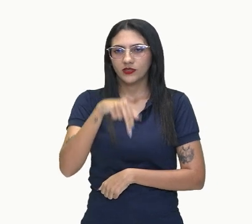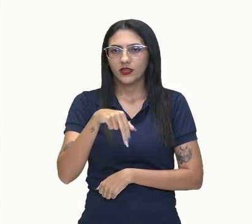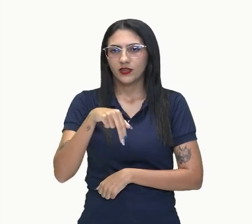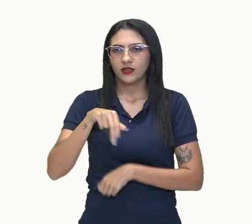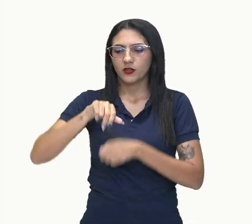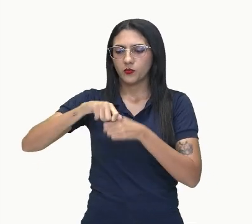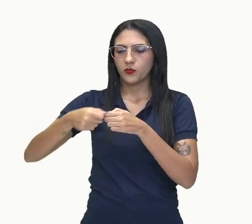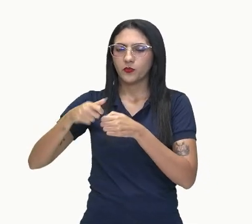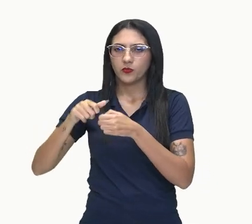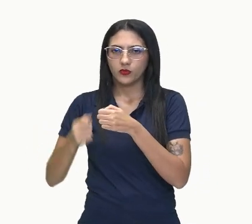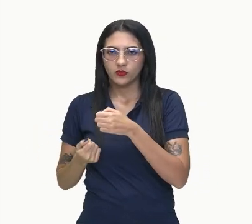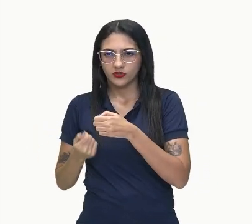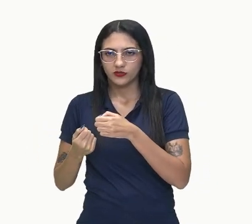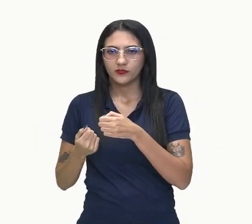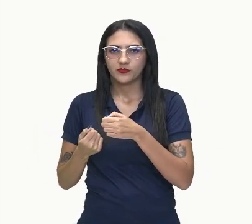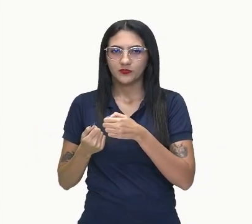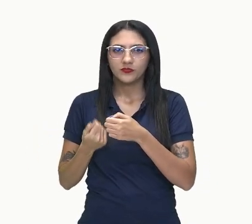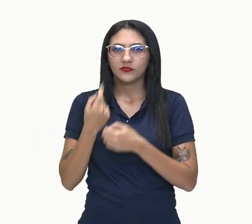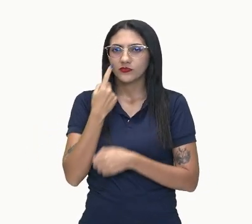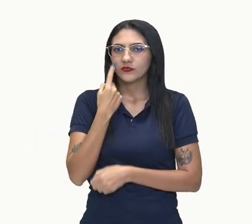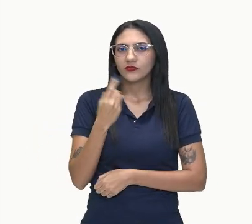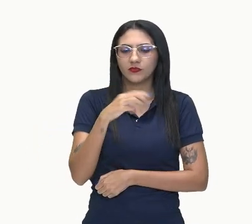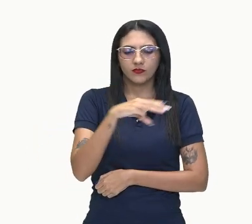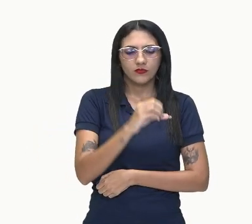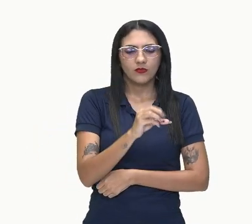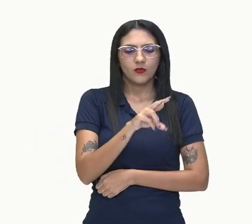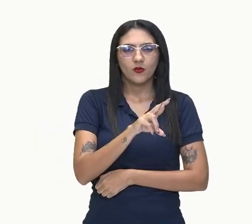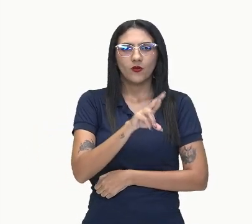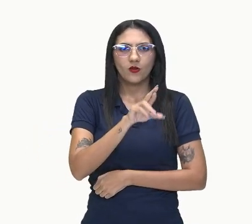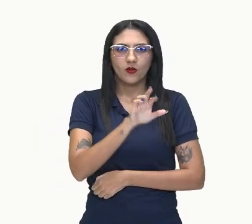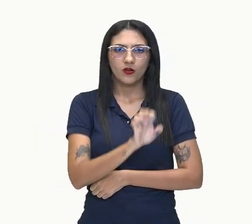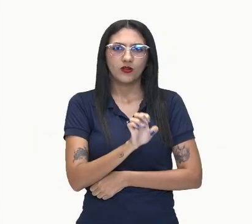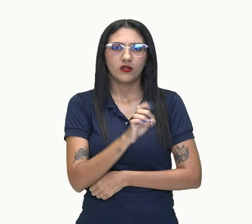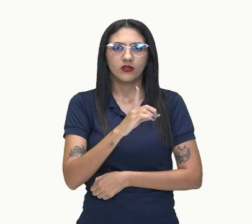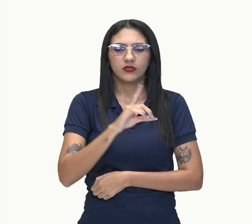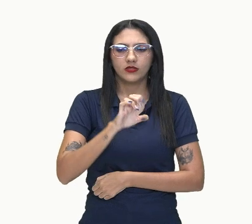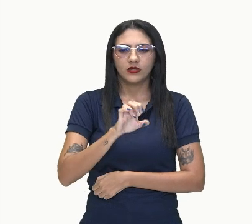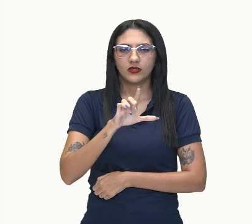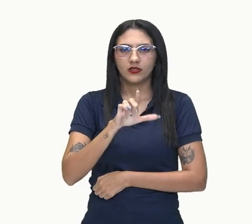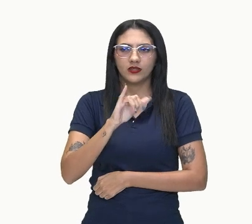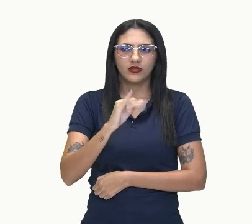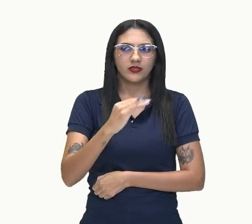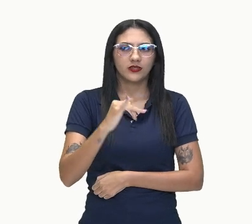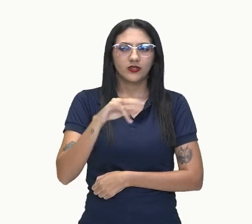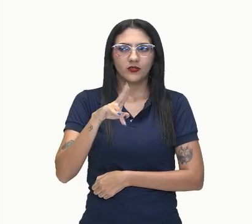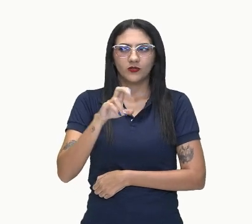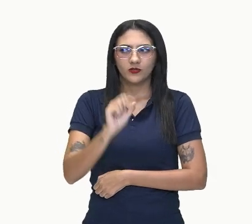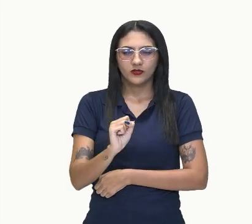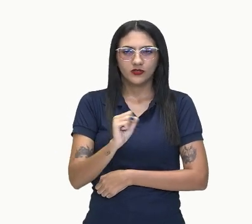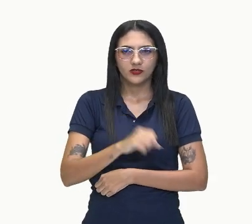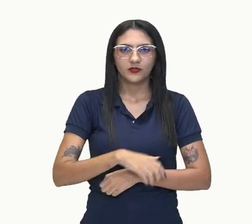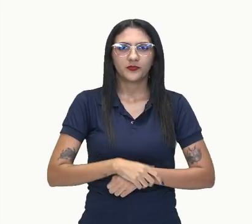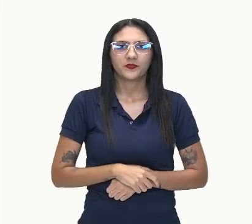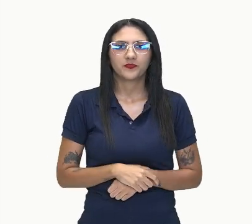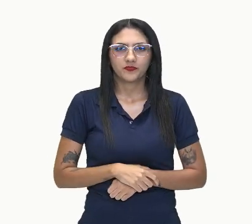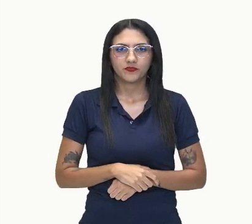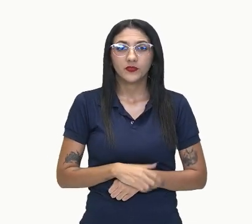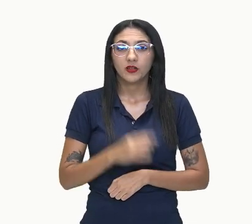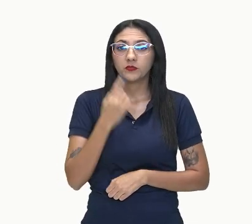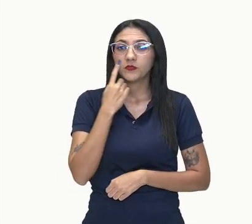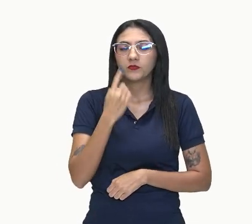More delicious than. More delicious than. More, aqui eu tenho